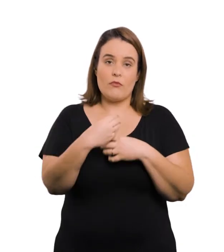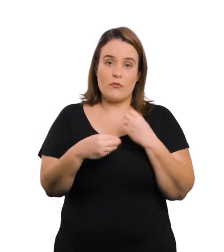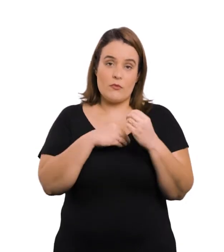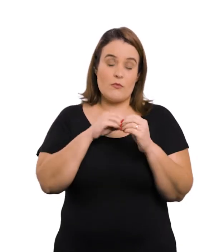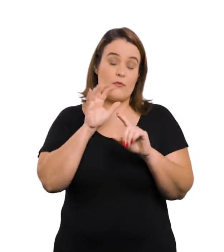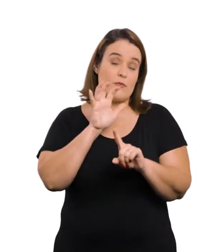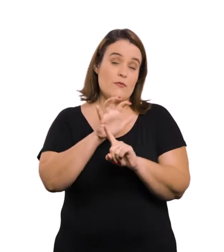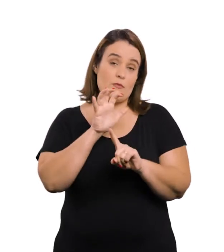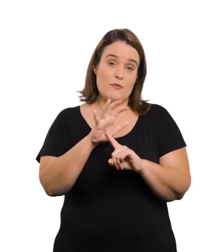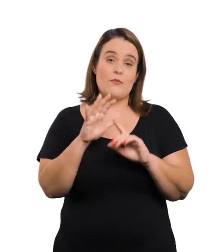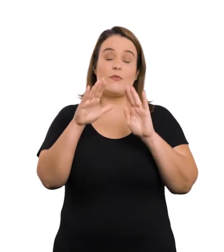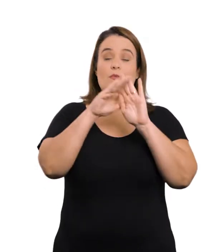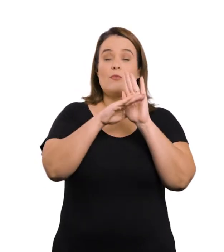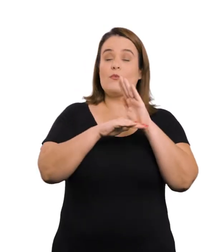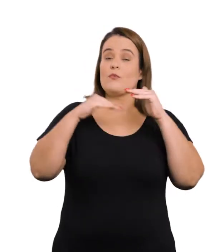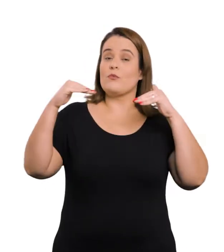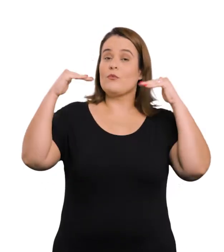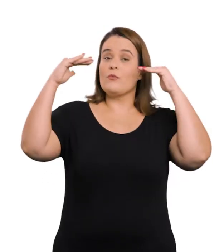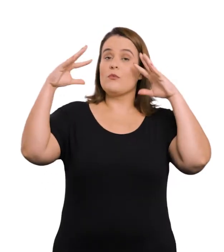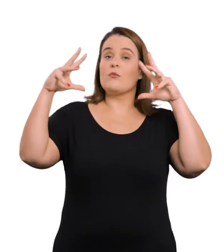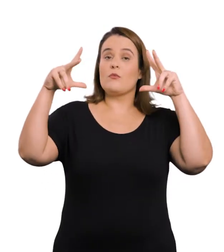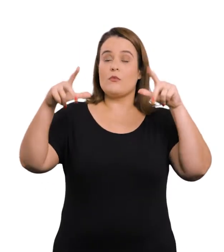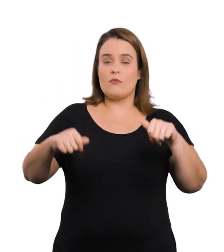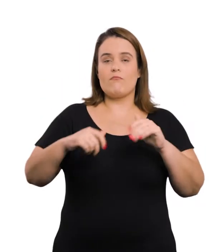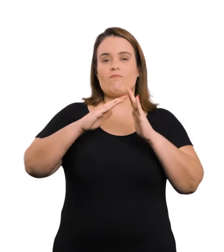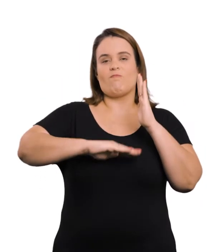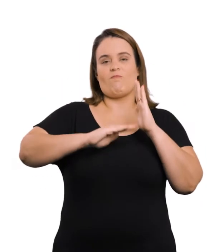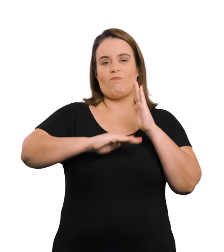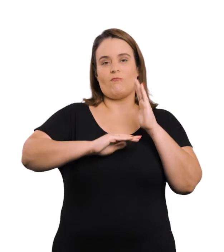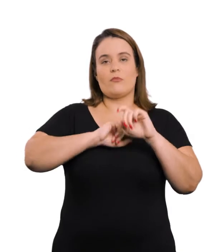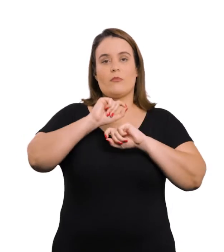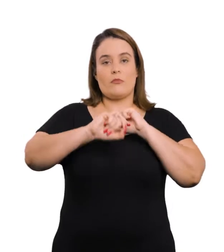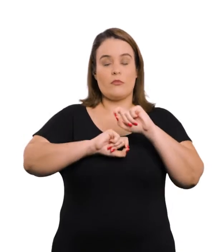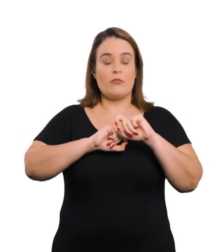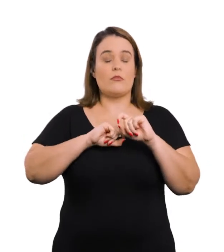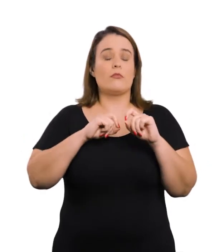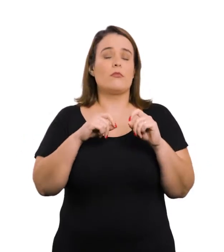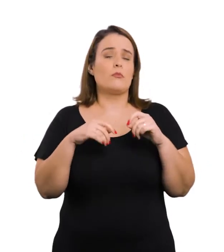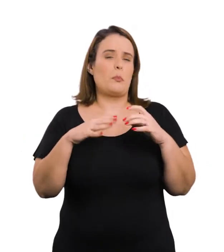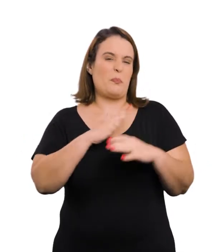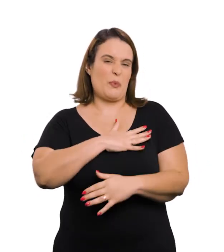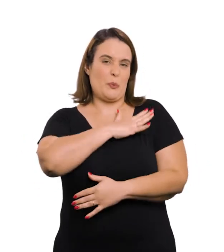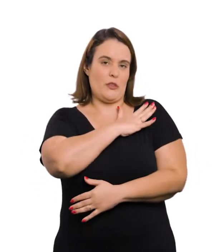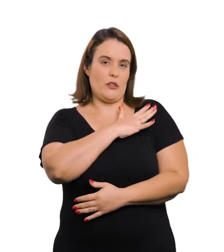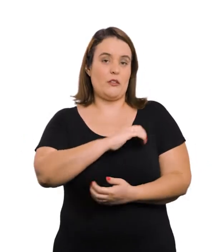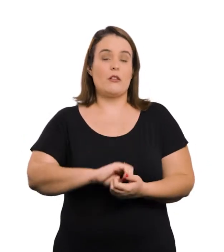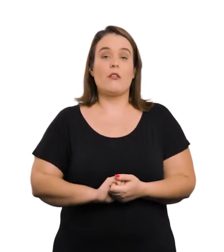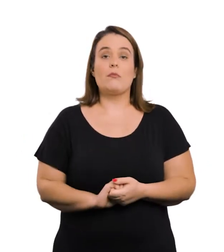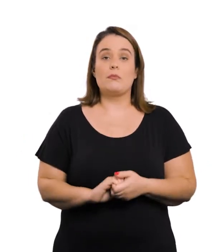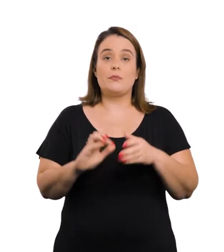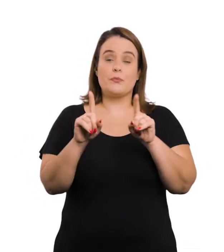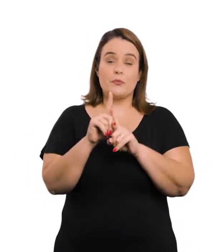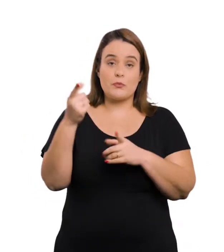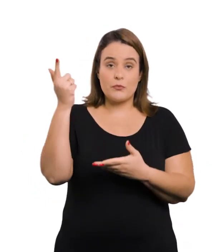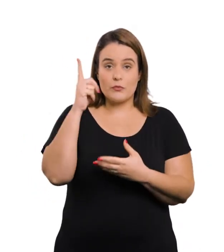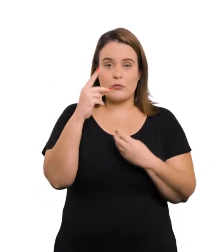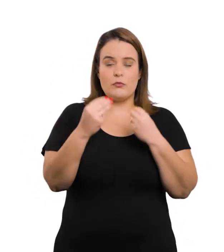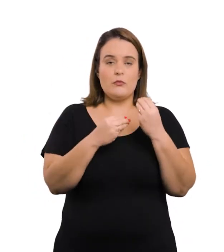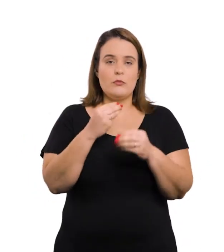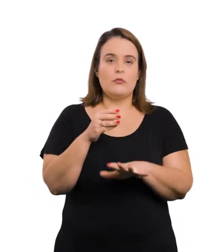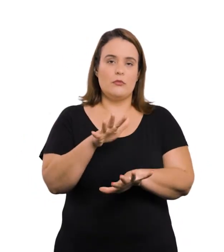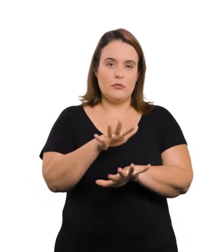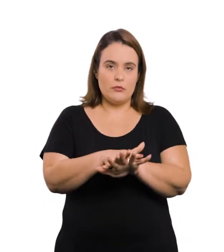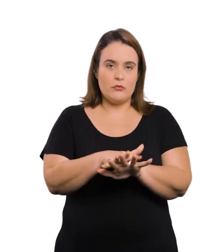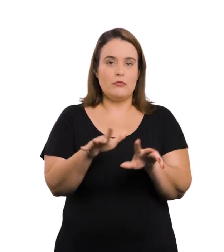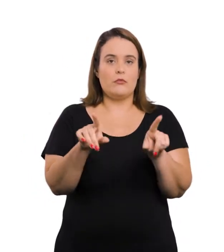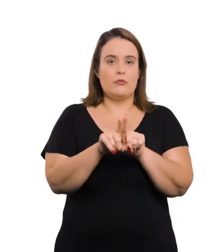de influenciar todos os níveis hierárquicos para a eliminação das manifestações de preconceito, a garantia da qualidade da